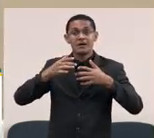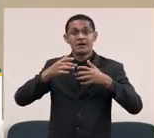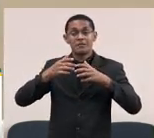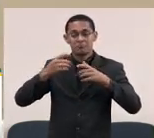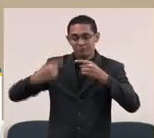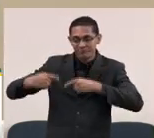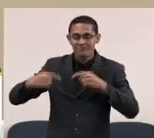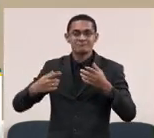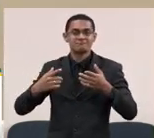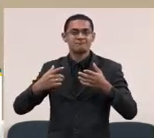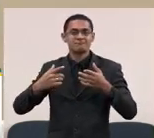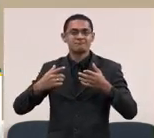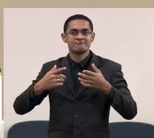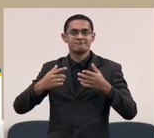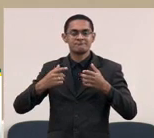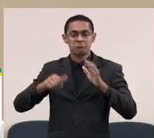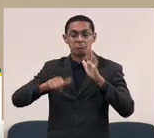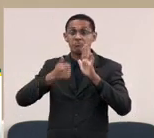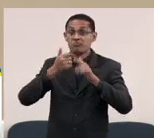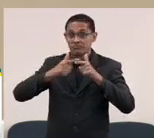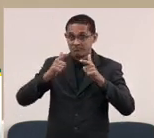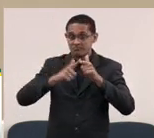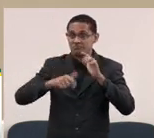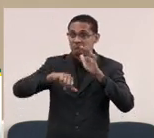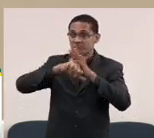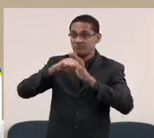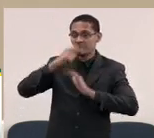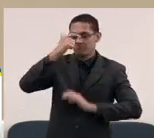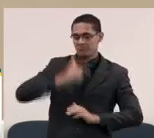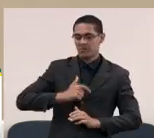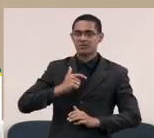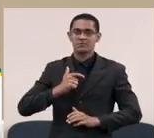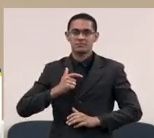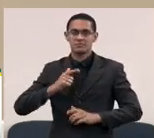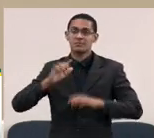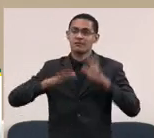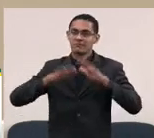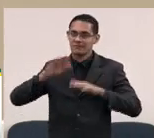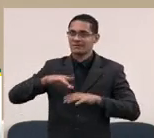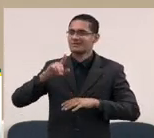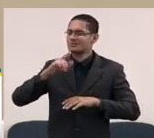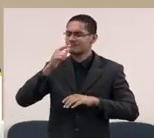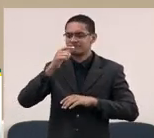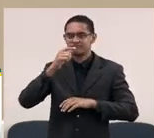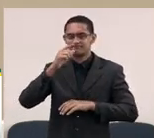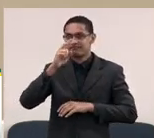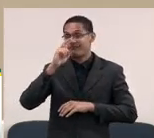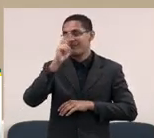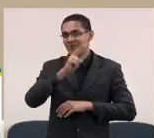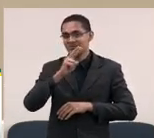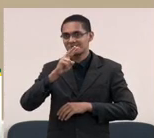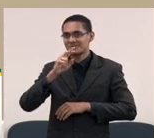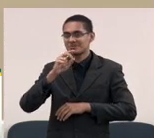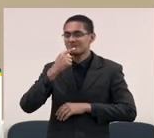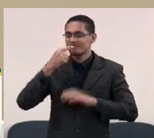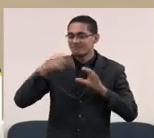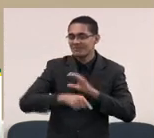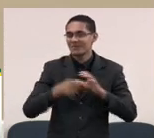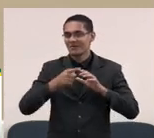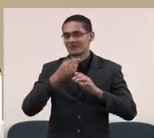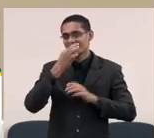crise moral, a crise conjuntural em que vivemos, talvez seja mais explícita, mas não apenas um